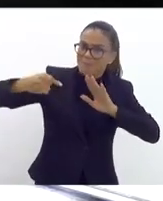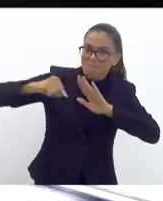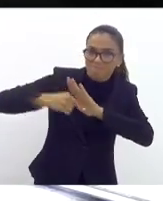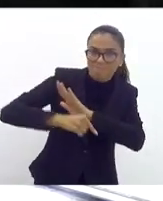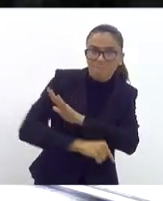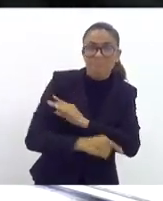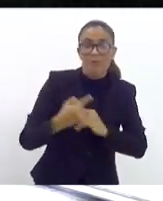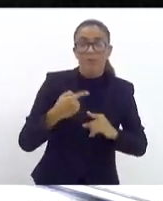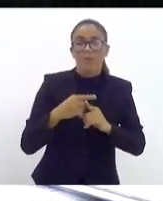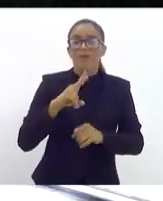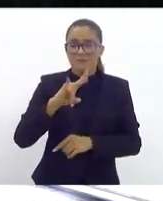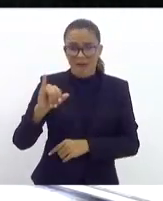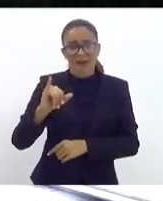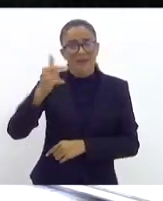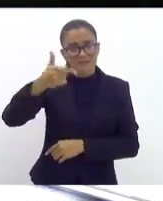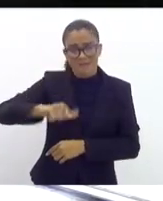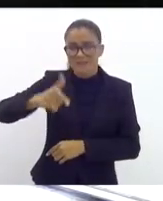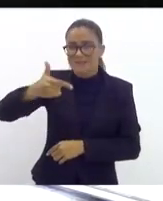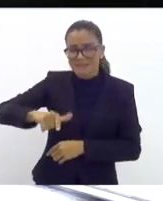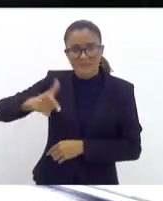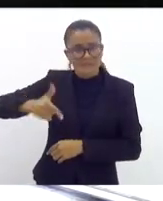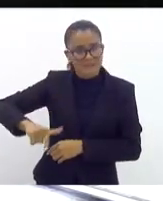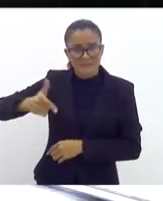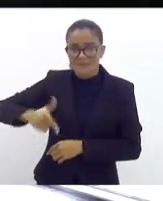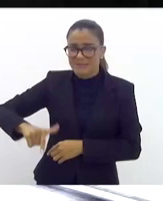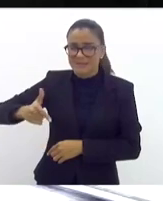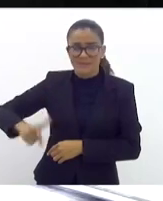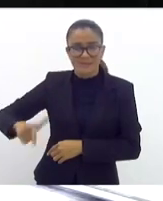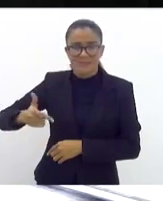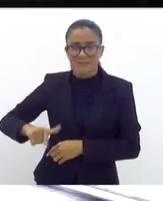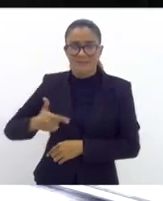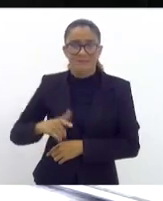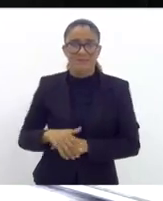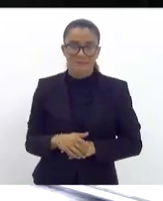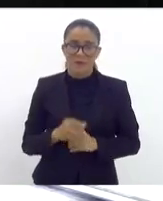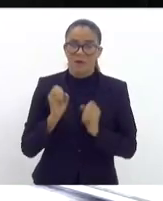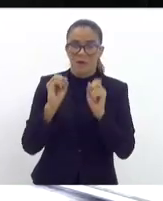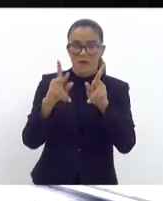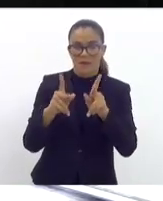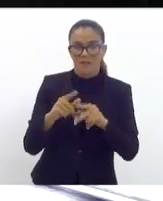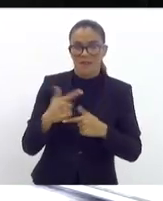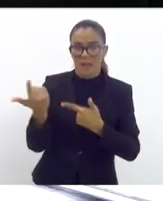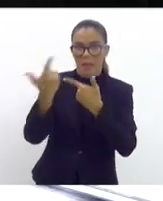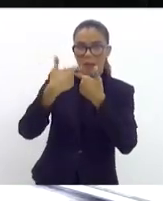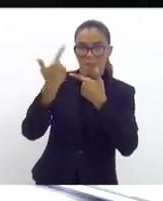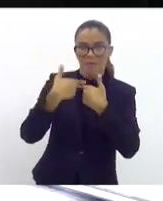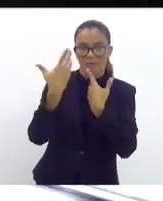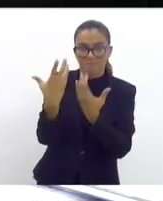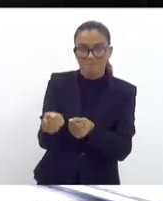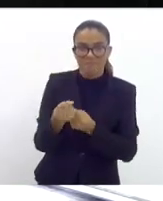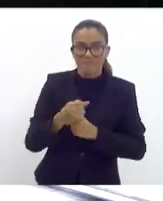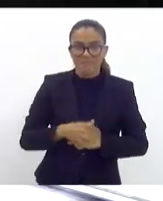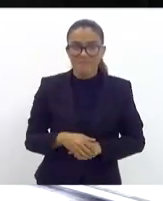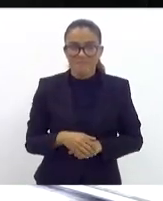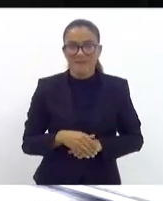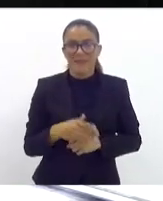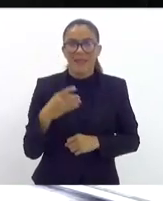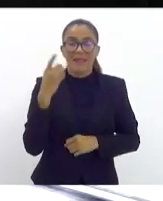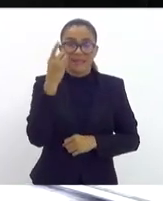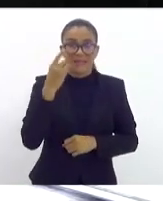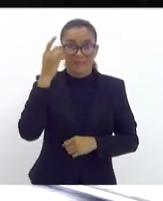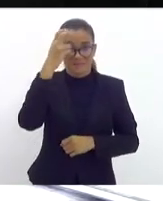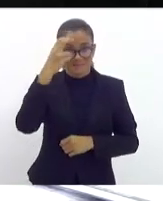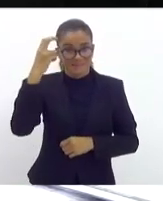porque vai acontecer isso toda hora tá Recebido e acatada bronca vamos voltar a pauta deputada Verônica vai fazer uma análise